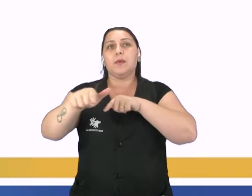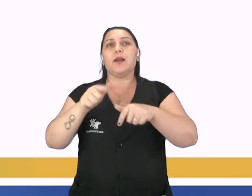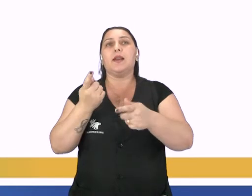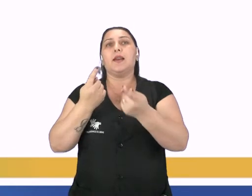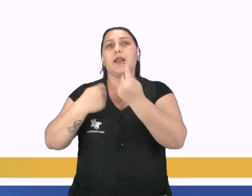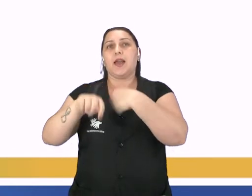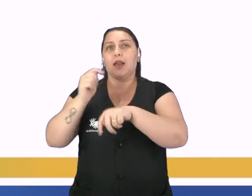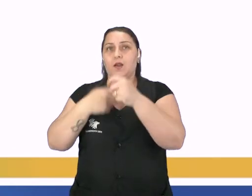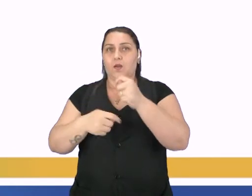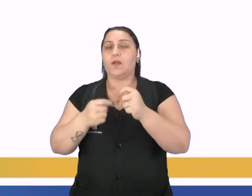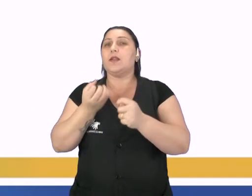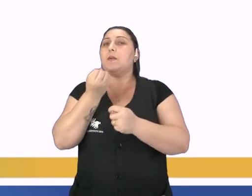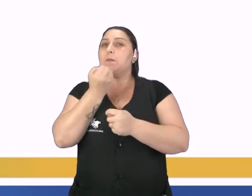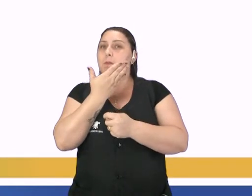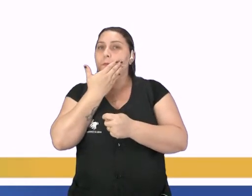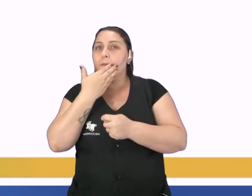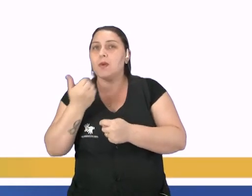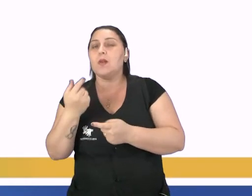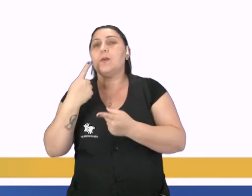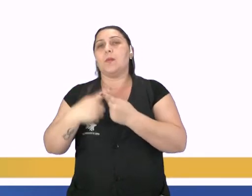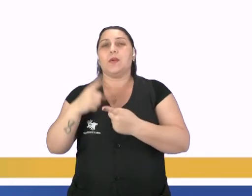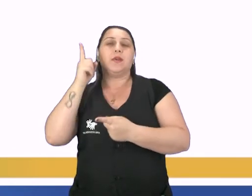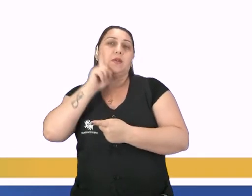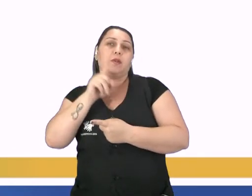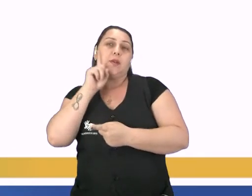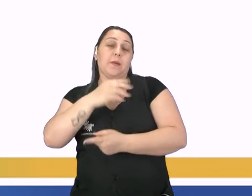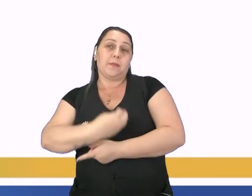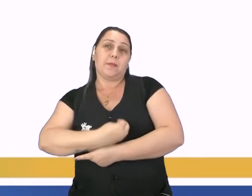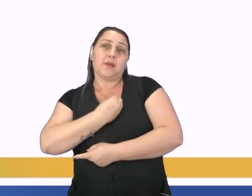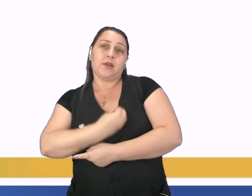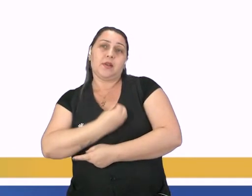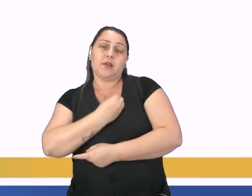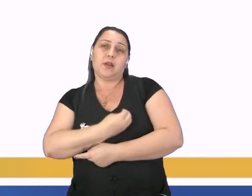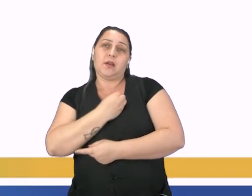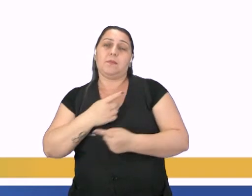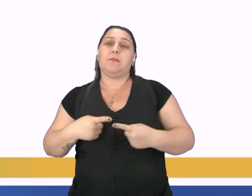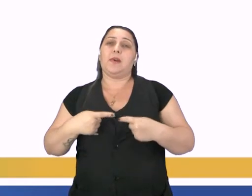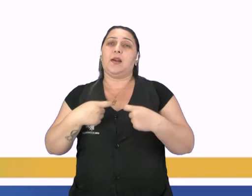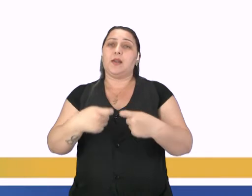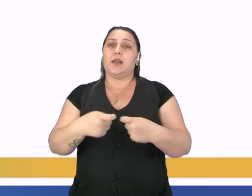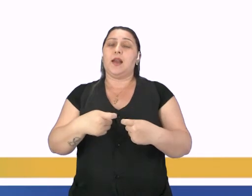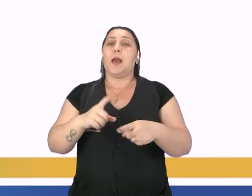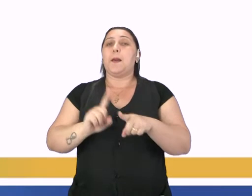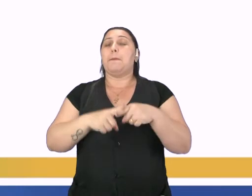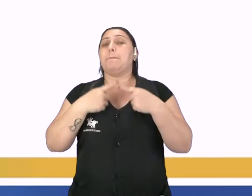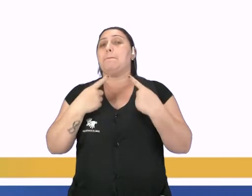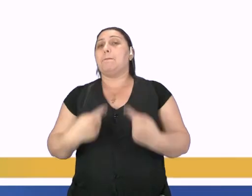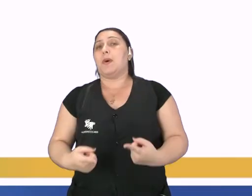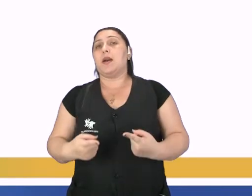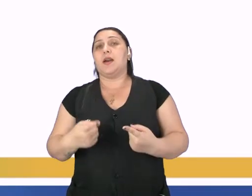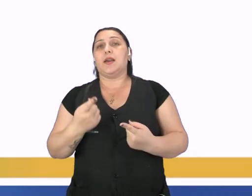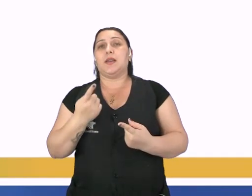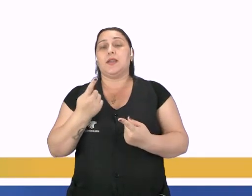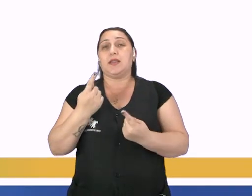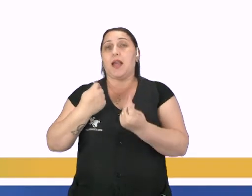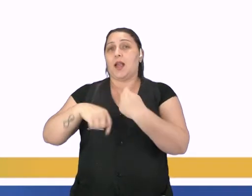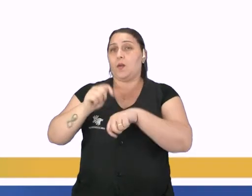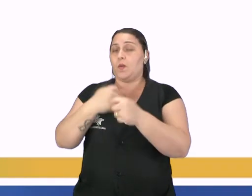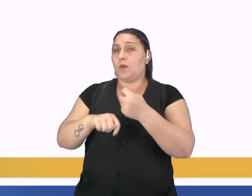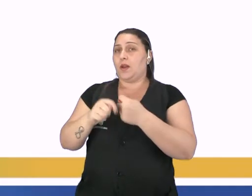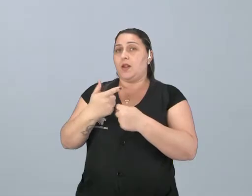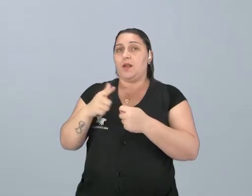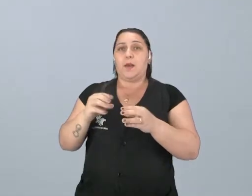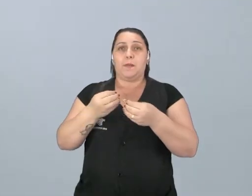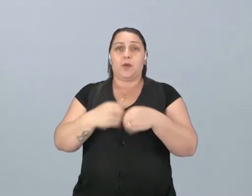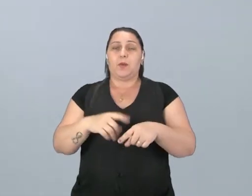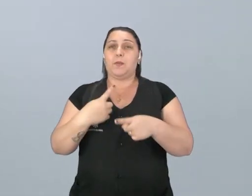estava a pleno vapor. Isso porque os Estados Unidos participaram da guerra, mas eles não tiveram a sua economia tão abalada porque a